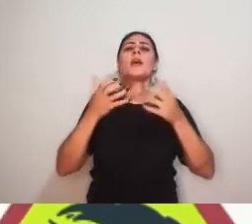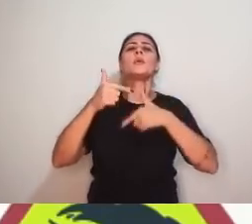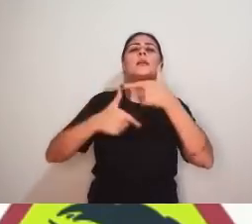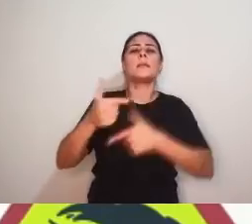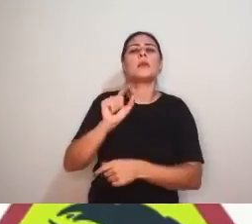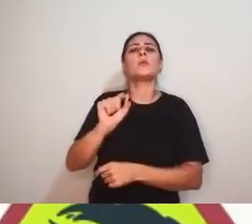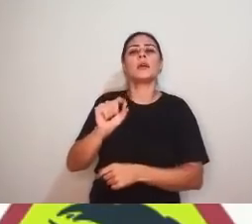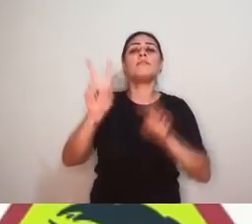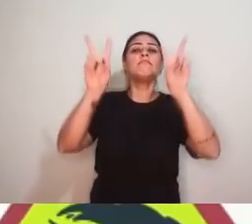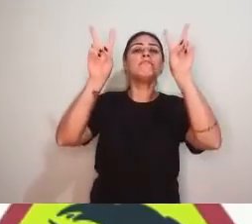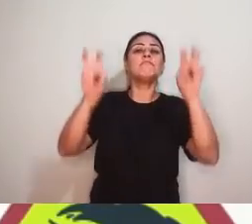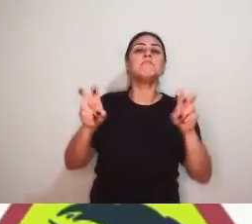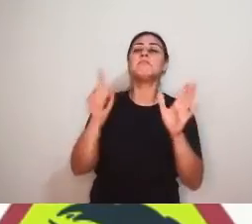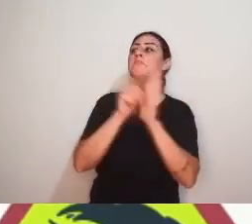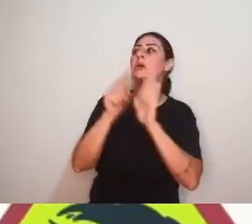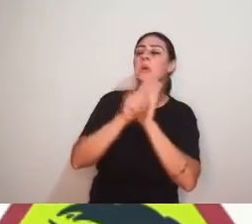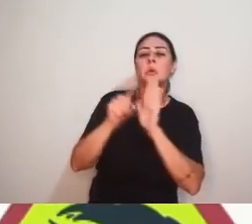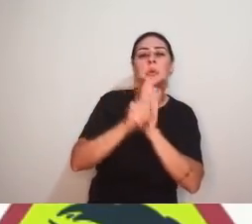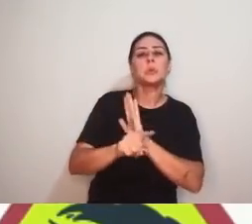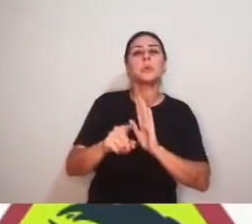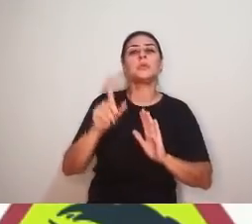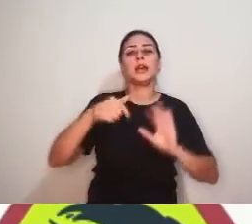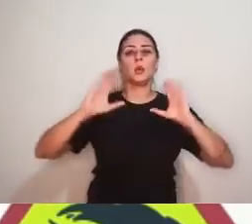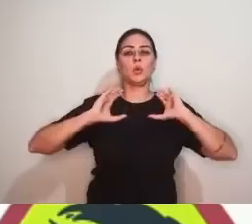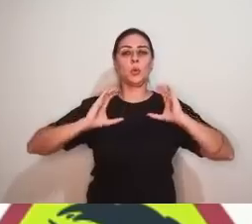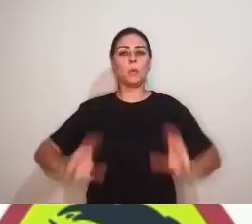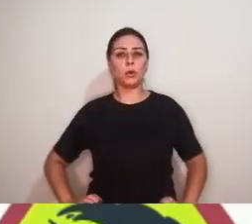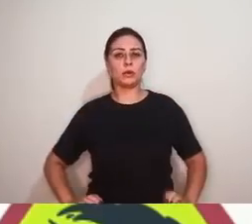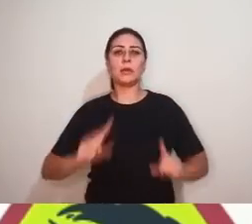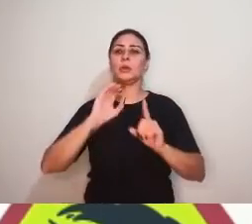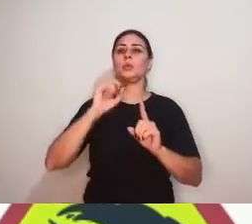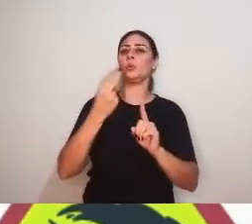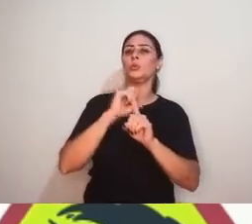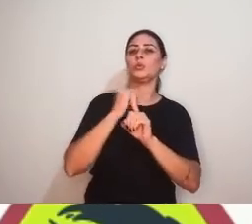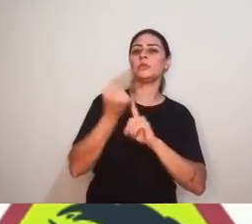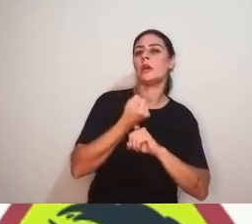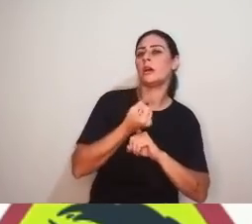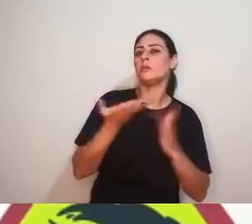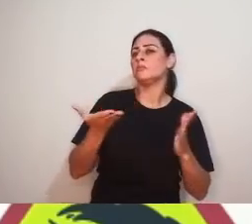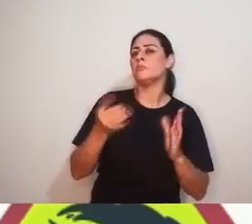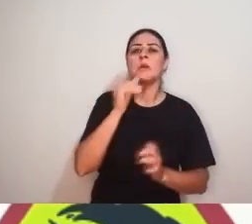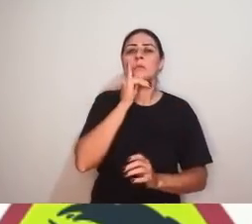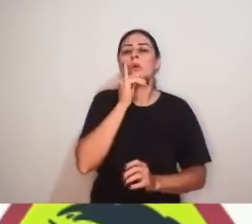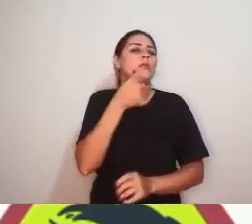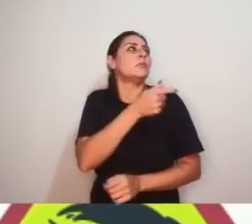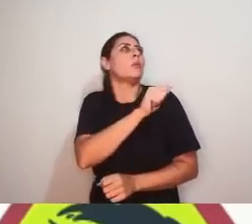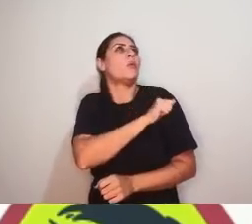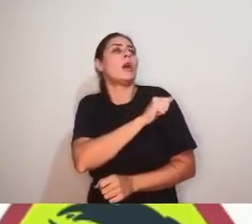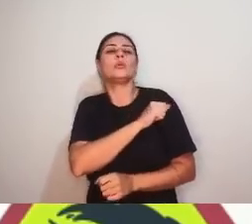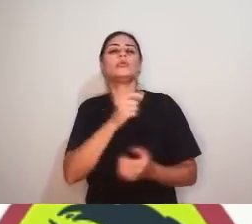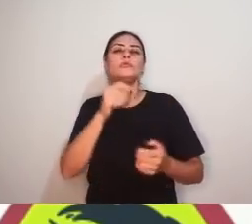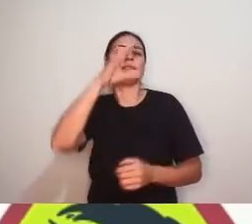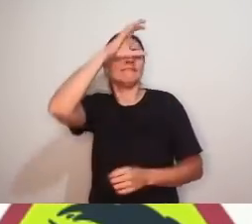aqui. Ó. O que eu quero trabalhar? Eu quero trabalhar questões que são comportamentalistas ou sociais.